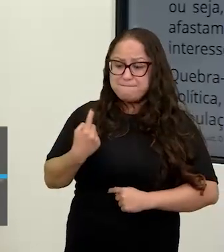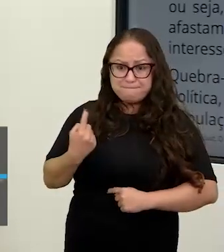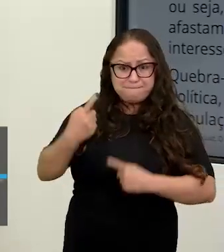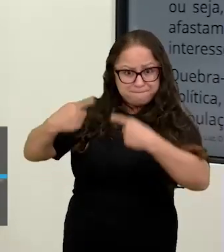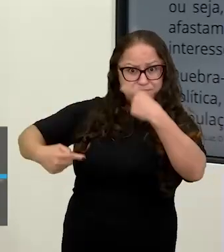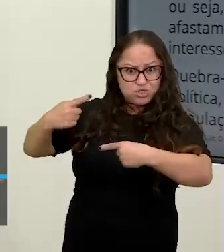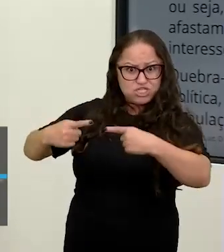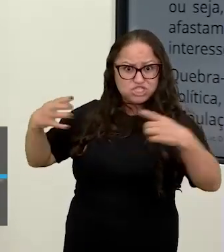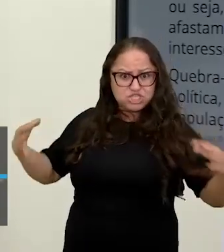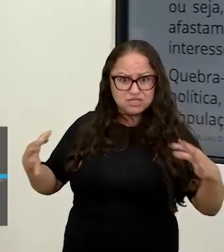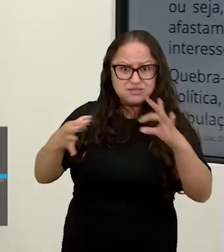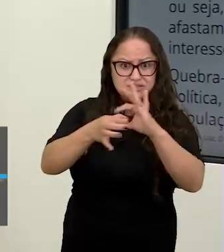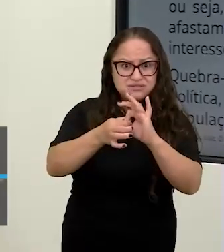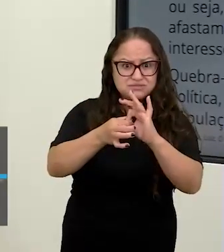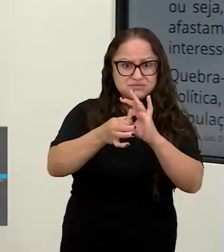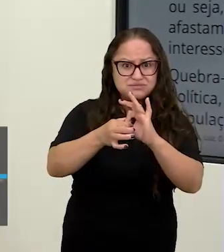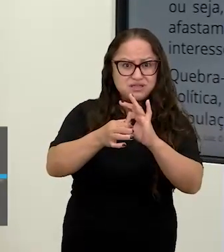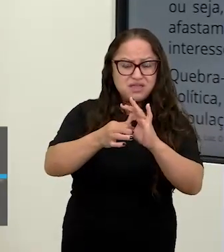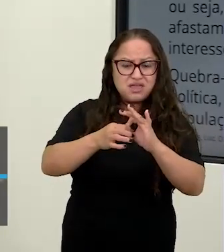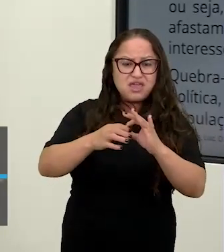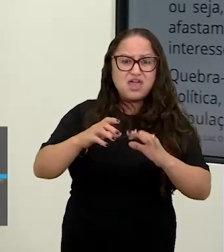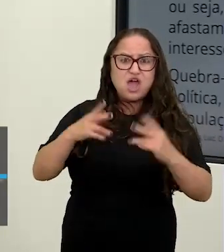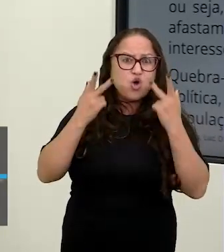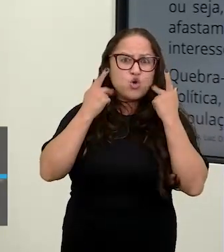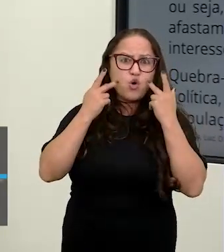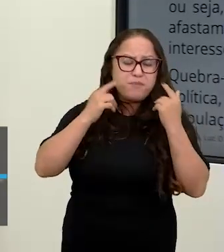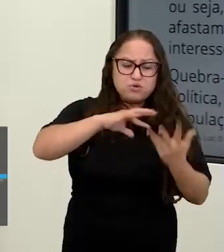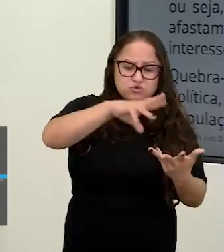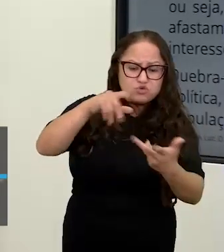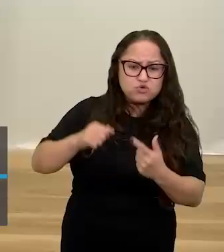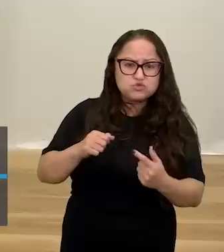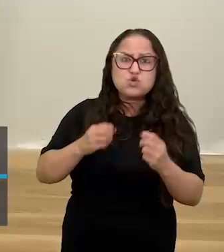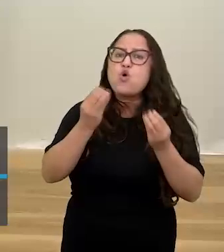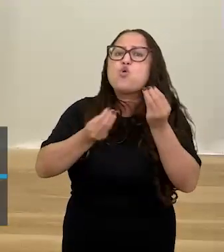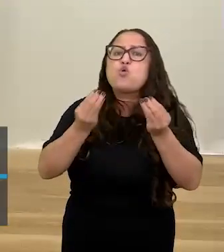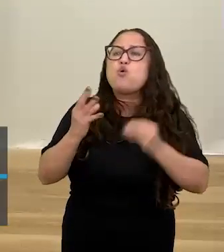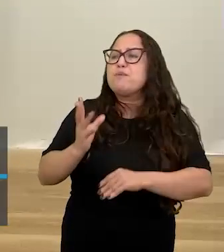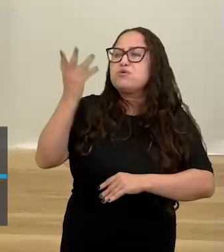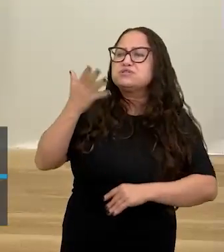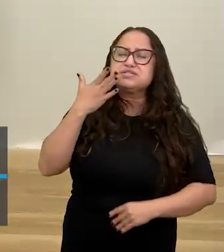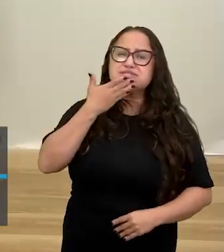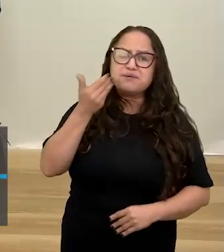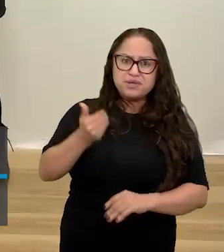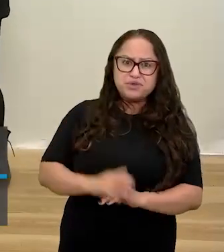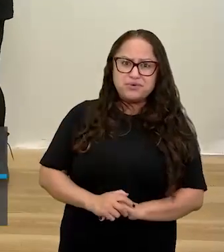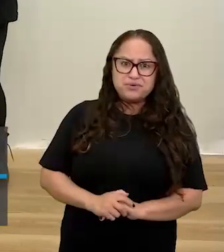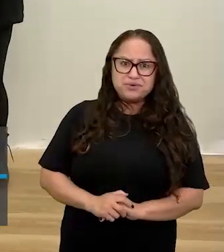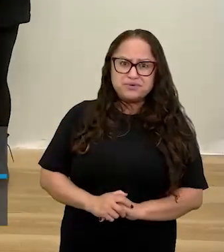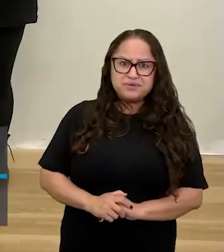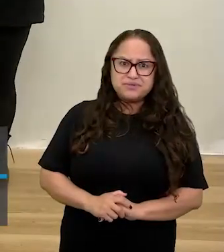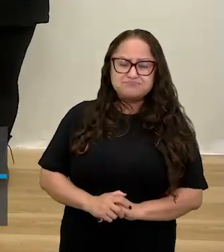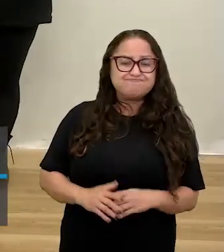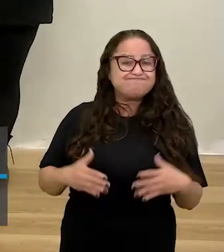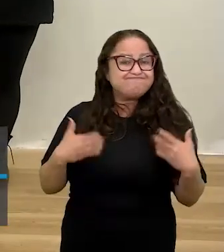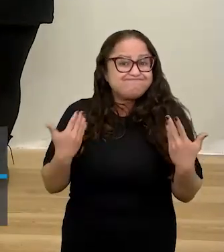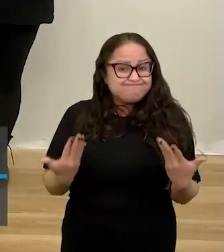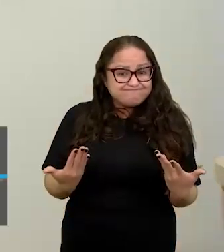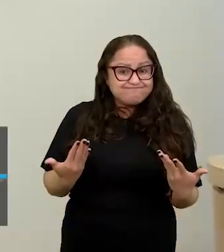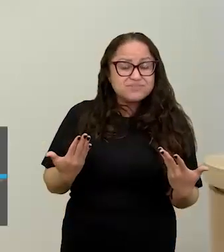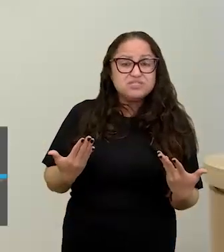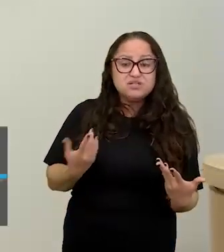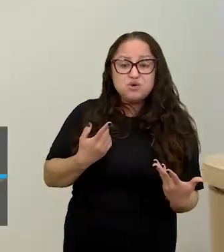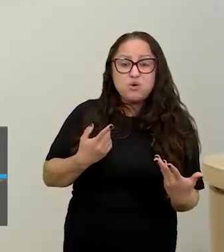sobre como essa vida em comum ela pode acontecer da melhor forma. E aí, o que acontece? Justamente, a